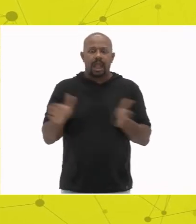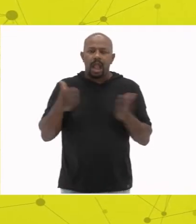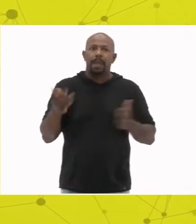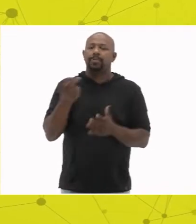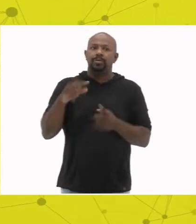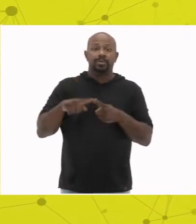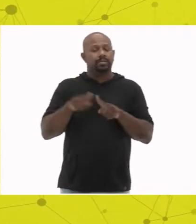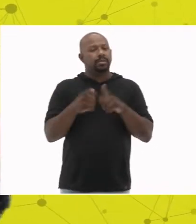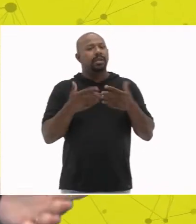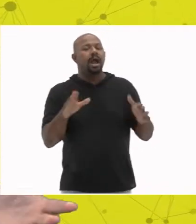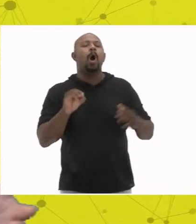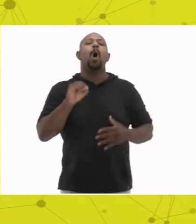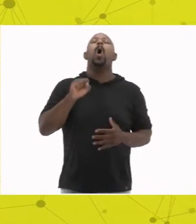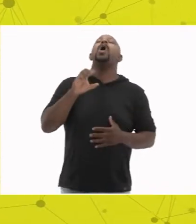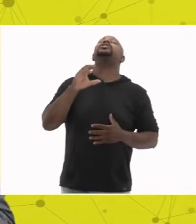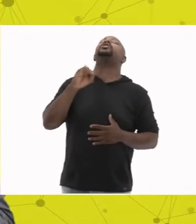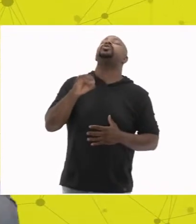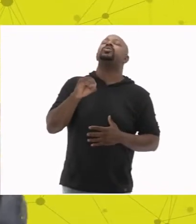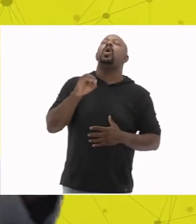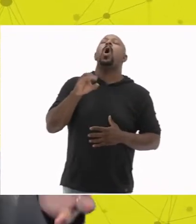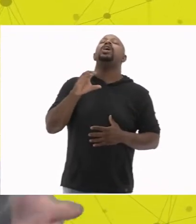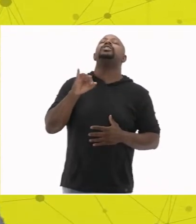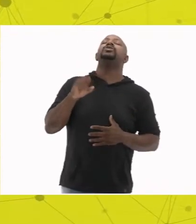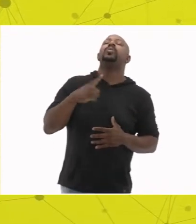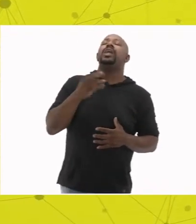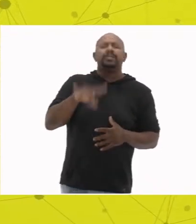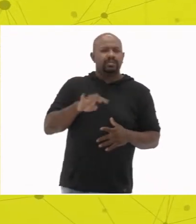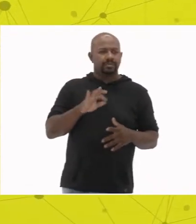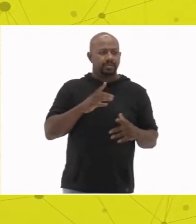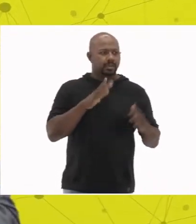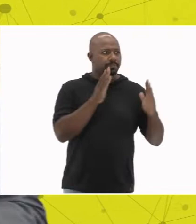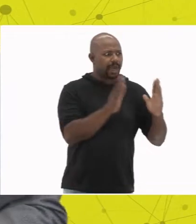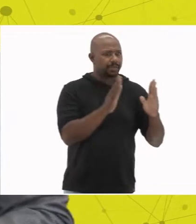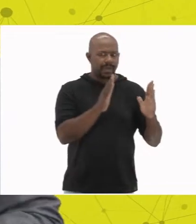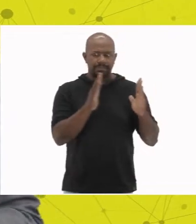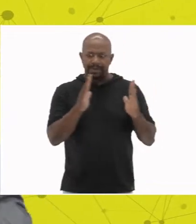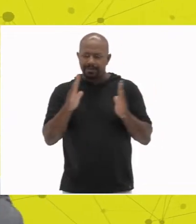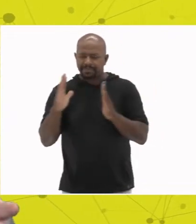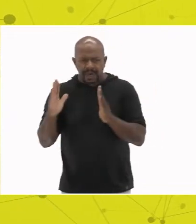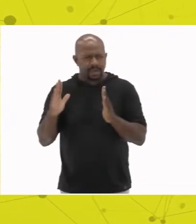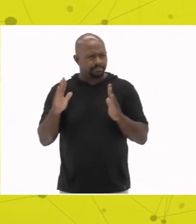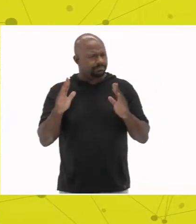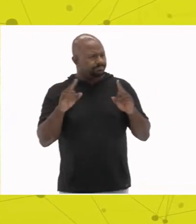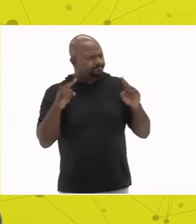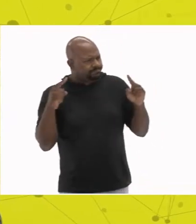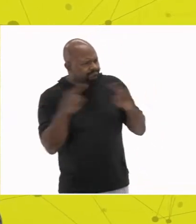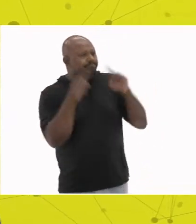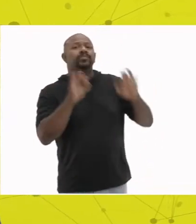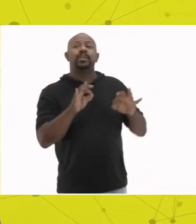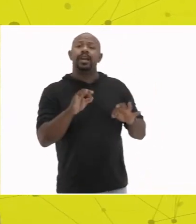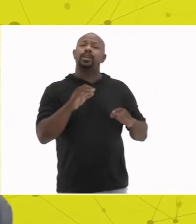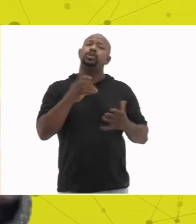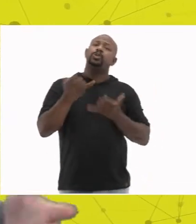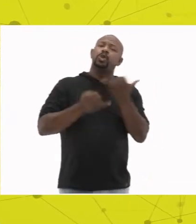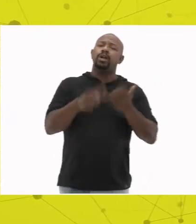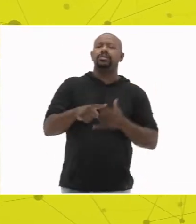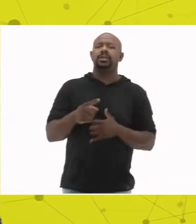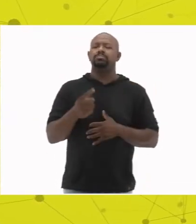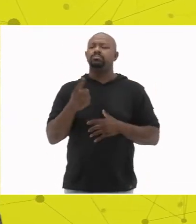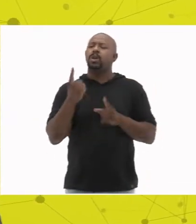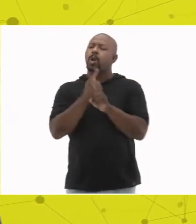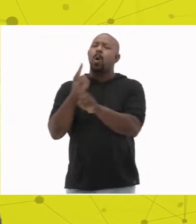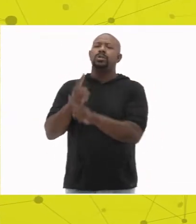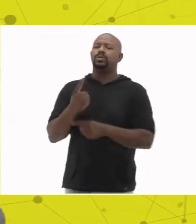produção e abertura ao ócio criativo. O que é de comum em todos esses momentos é que jogos são encontros de atendimento entre 2 ou